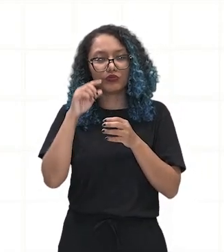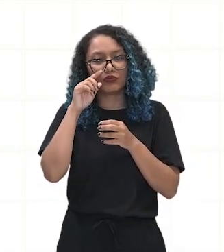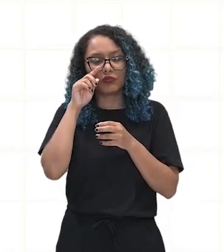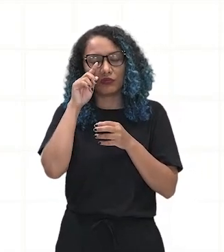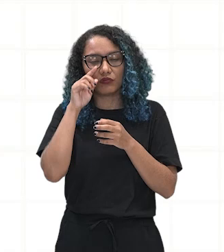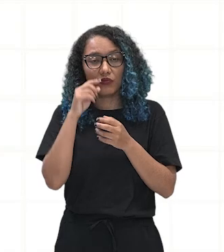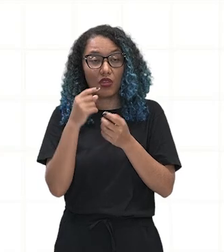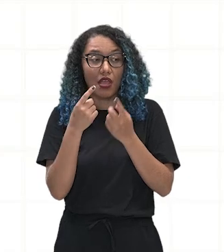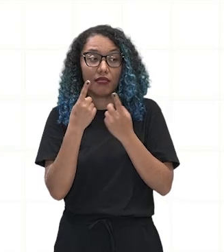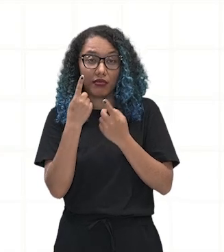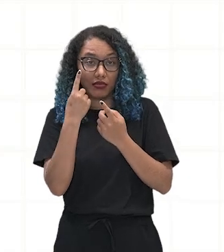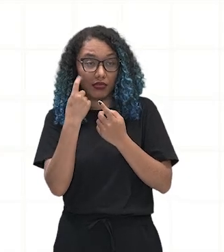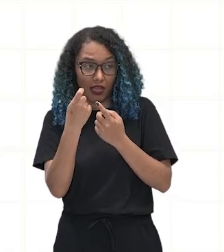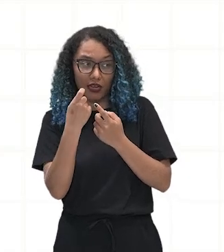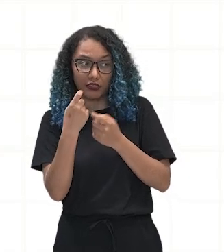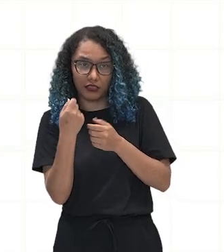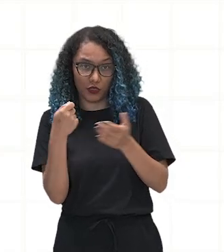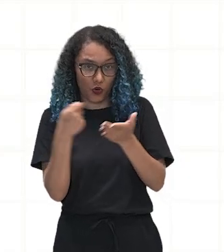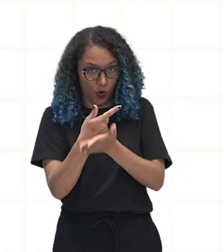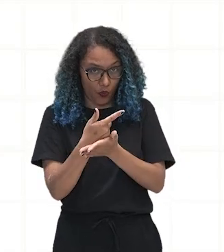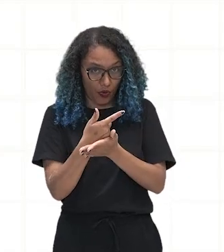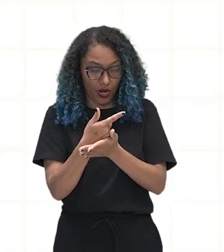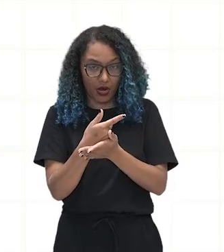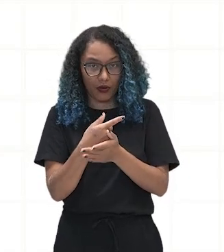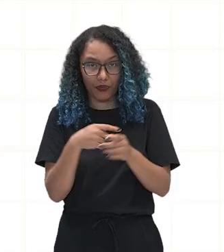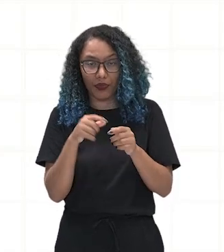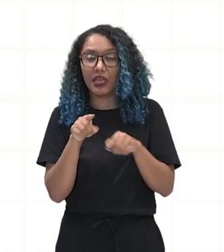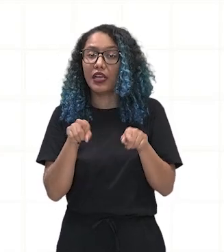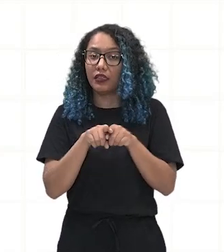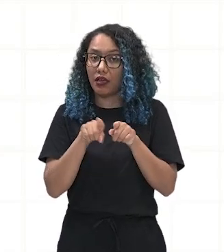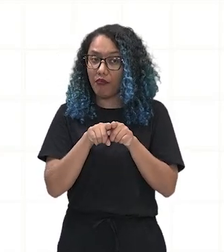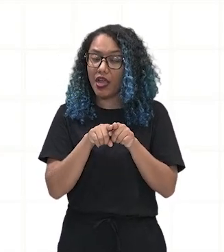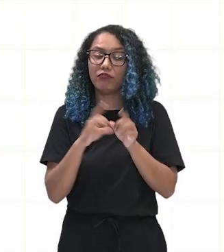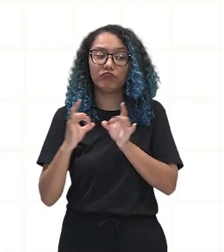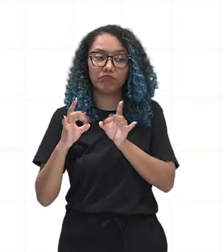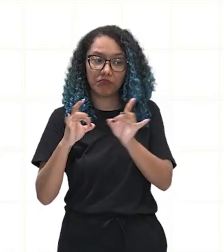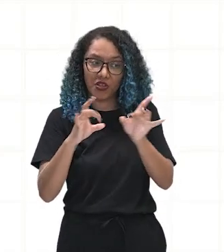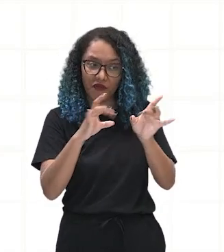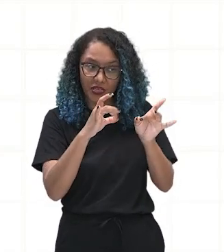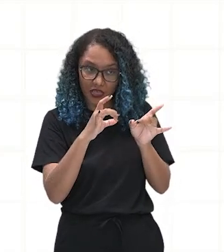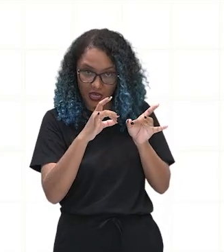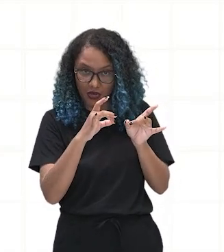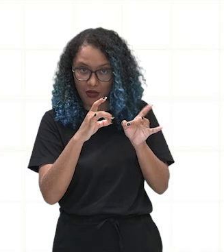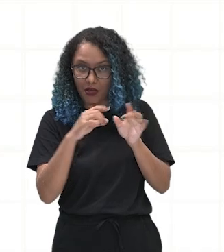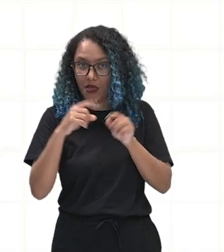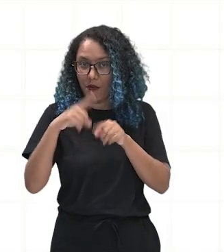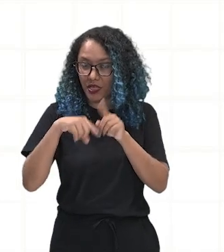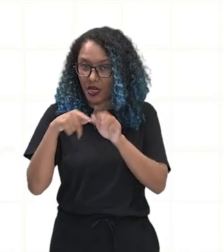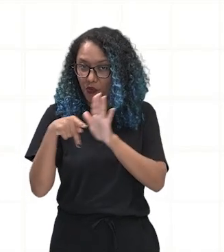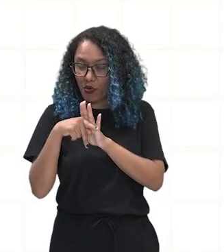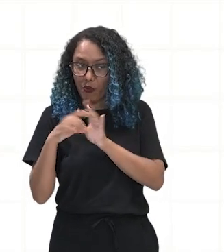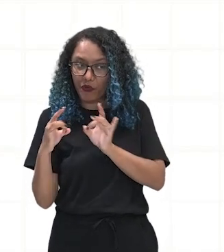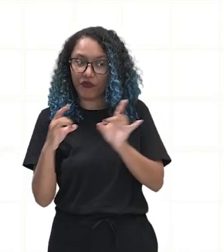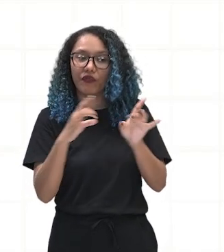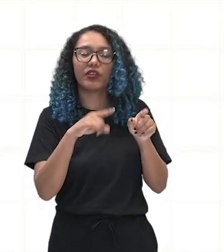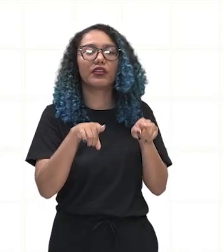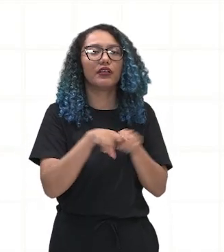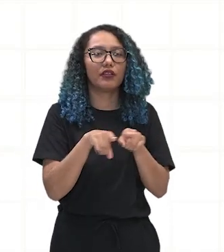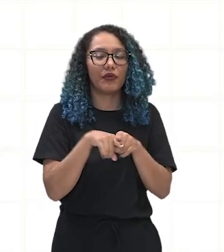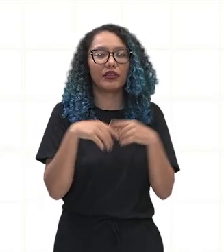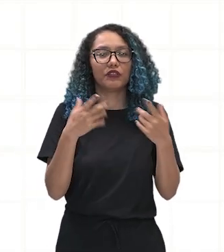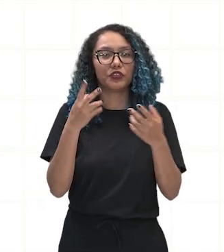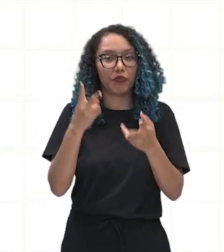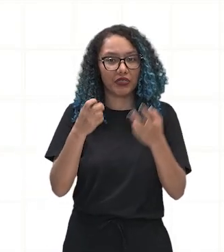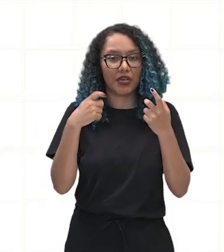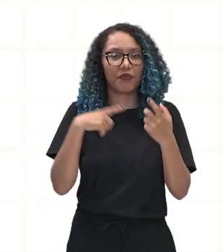comprar estes produtos. E havia também interesse daqueles que queriam vender. Então, a gente vai ver as rotas comerciais sendo